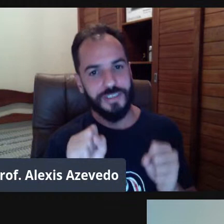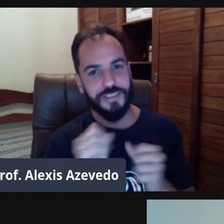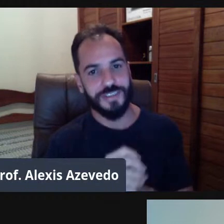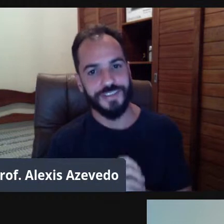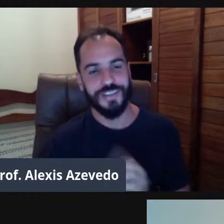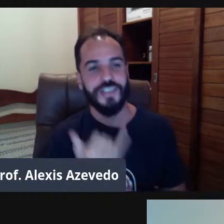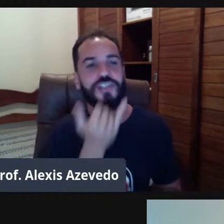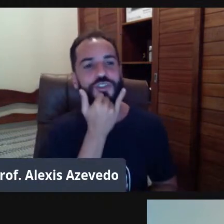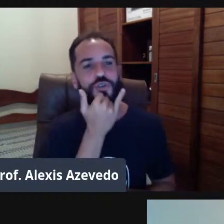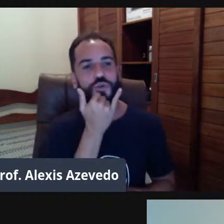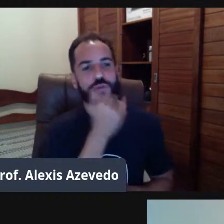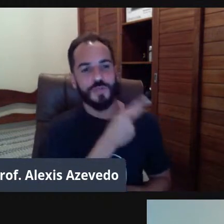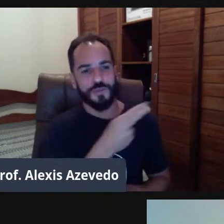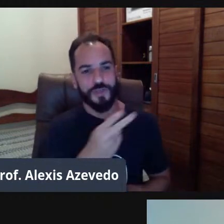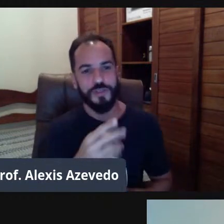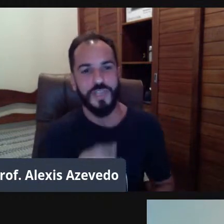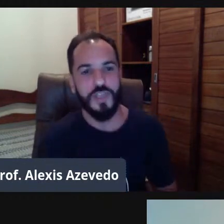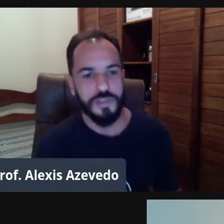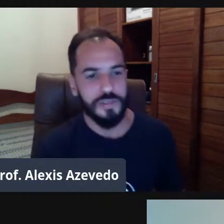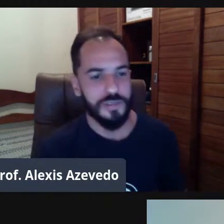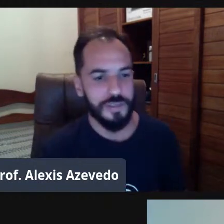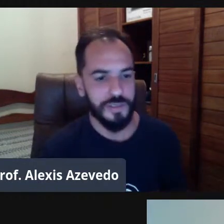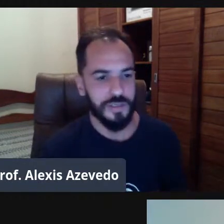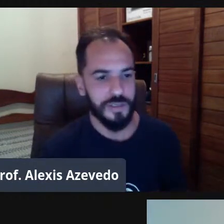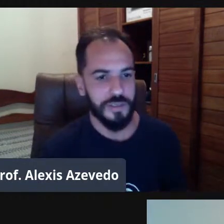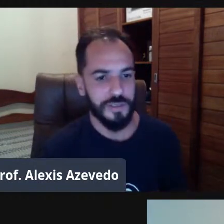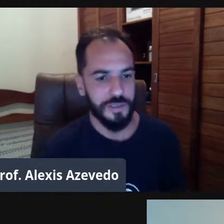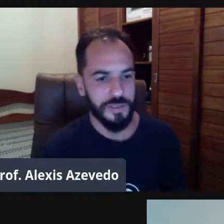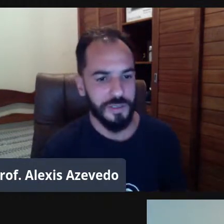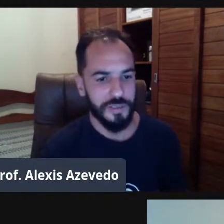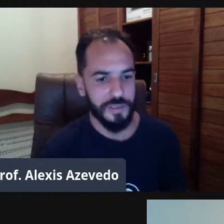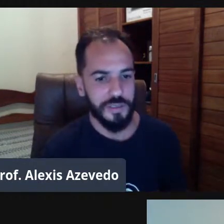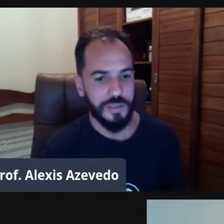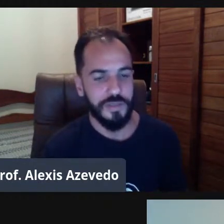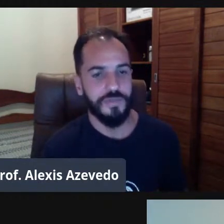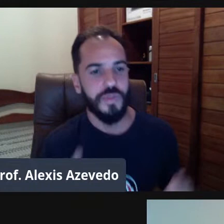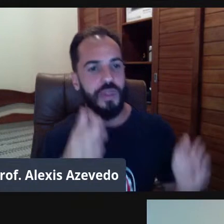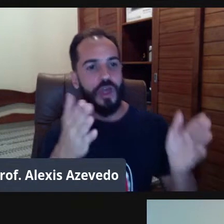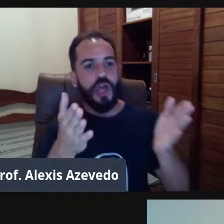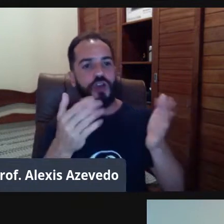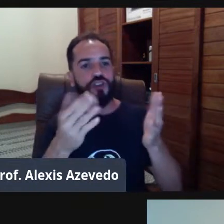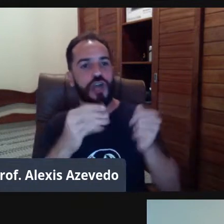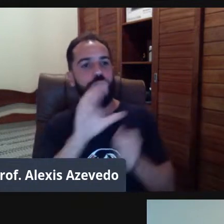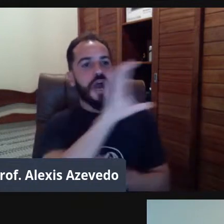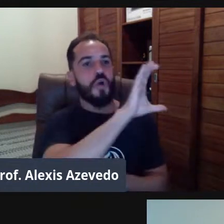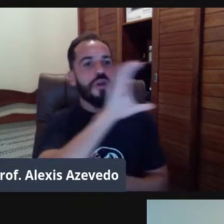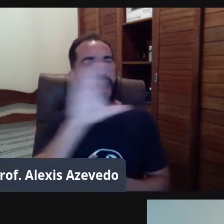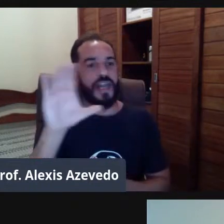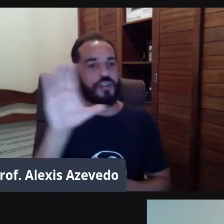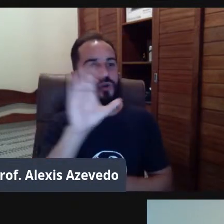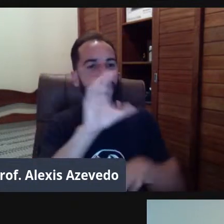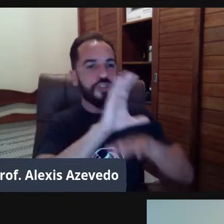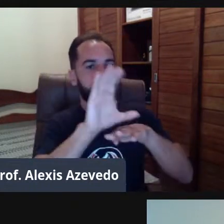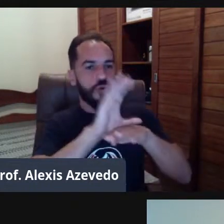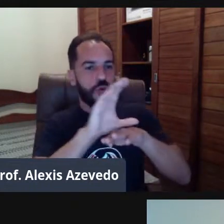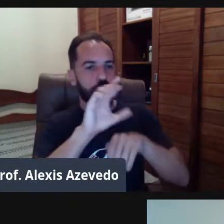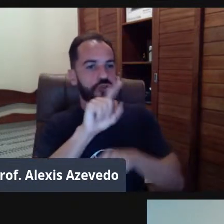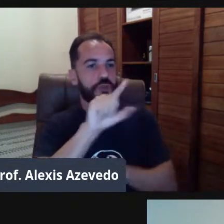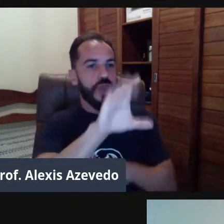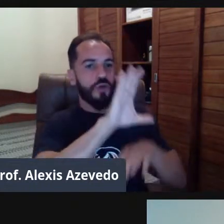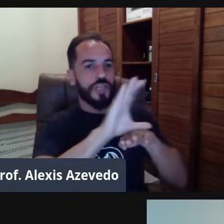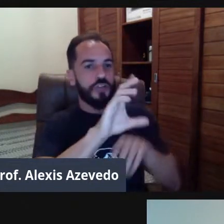Desculpa, gente. Vamos chamar agora os coordenadores de curso, a coordenadora do curso